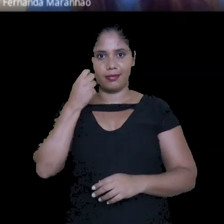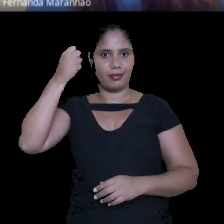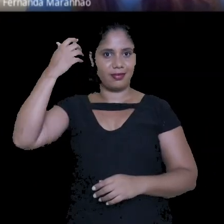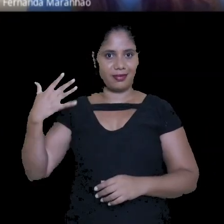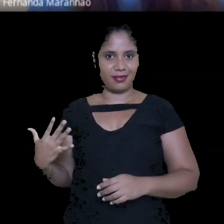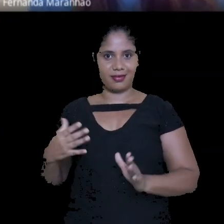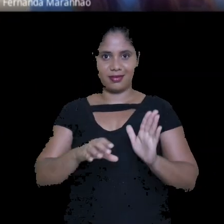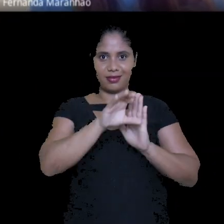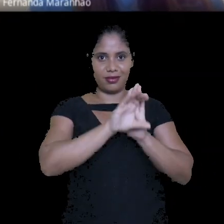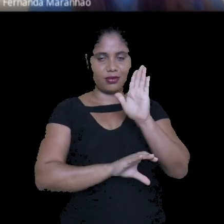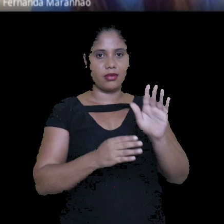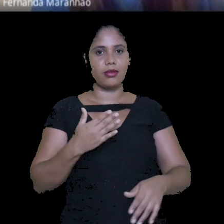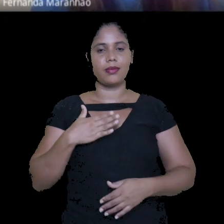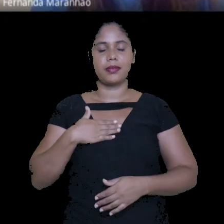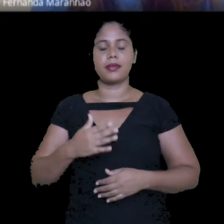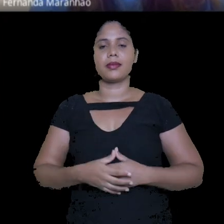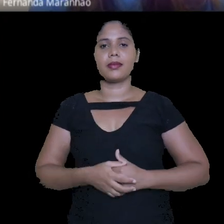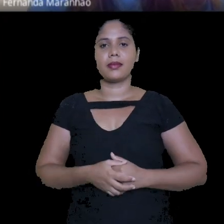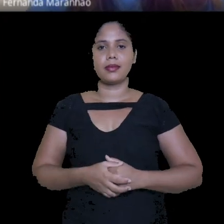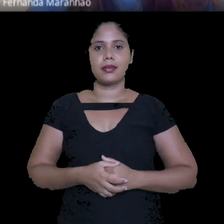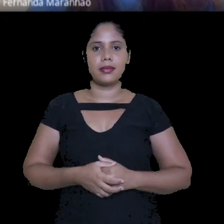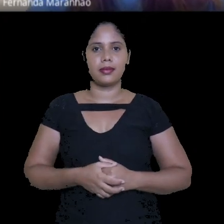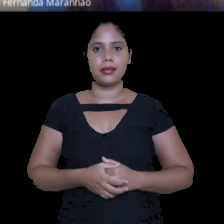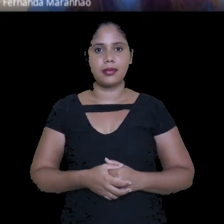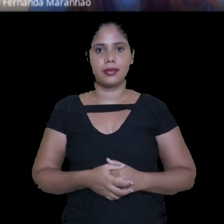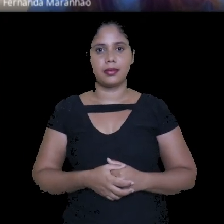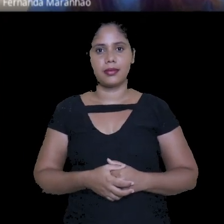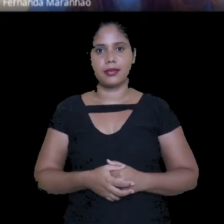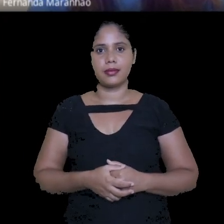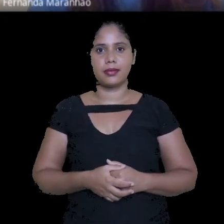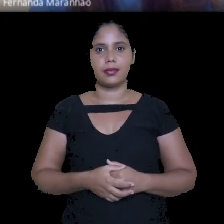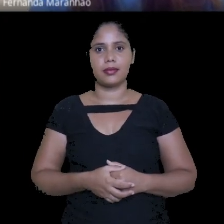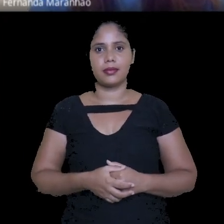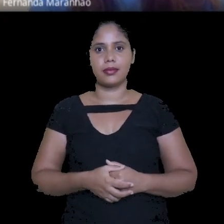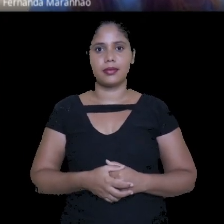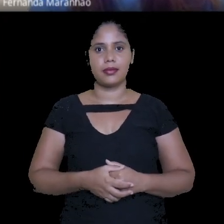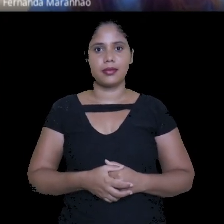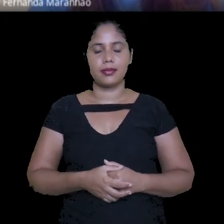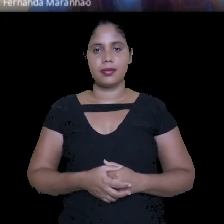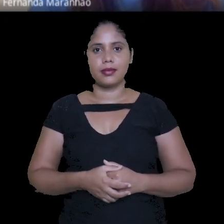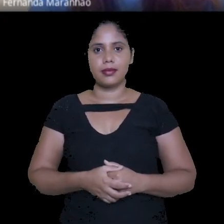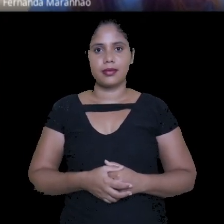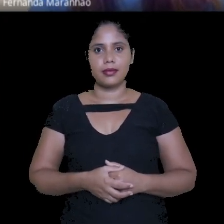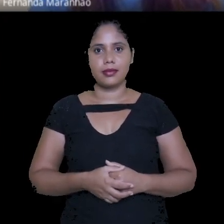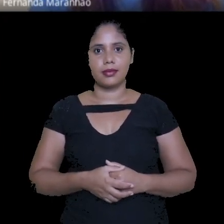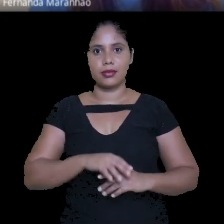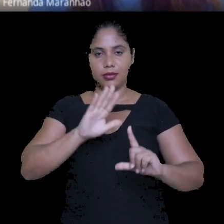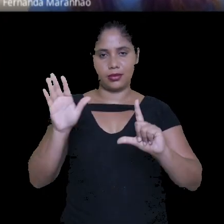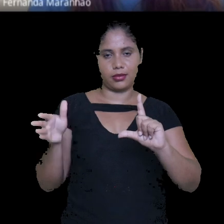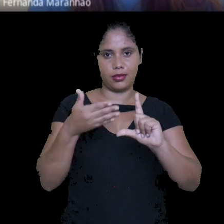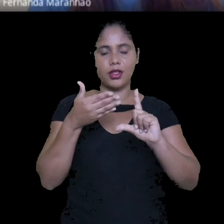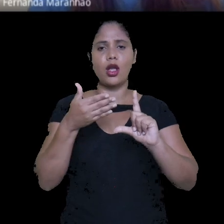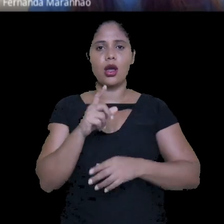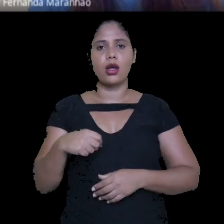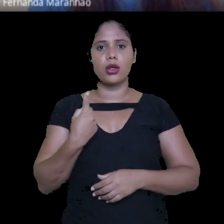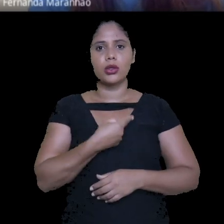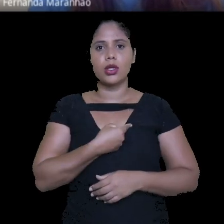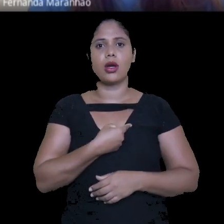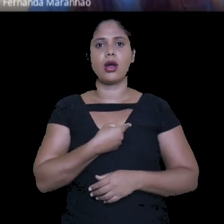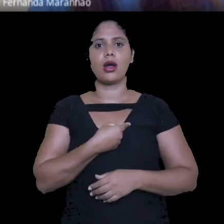No próximo slide, nós começamos a introdução ao nosso curso. Então, temos os nossos objetivos,